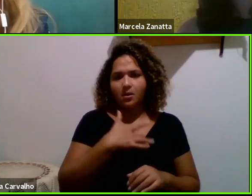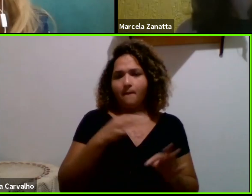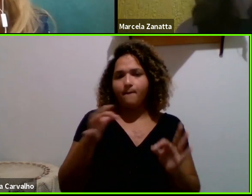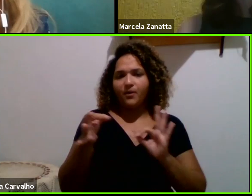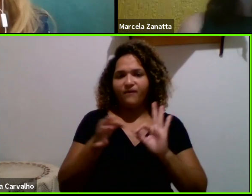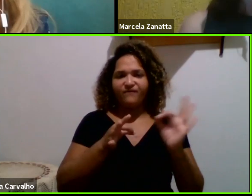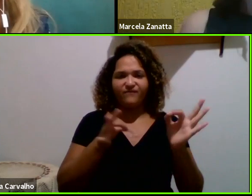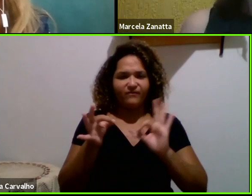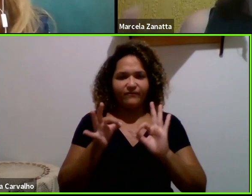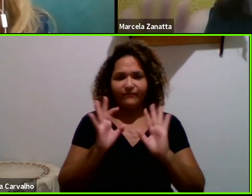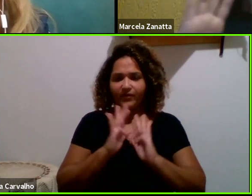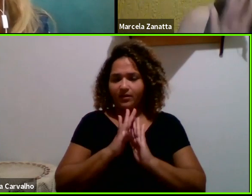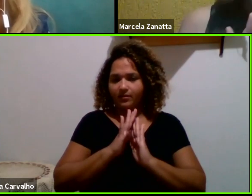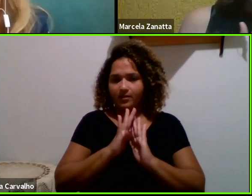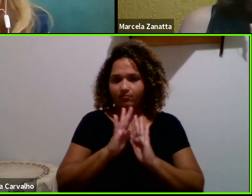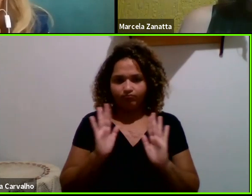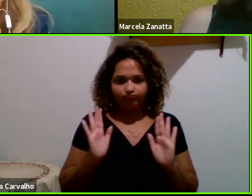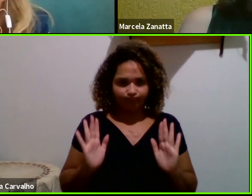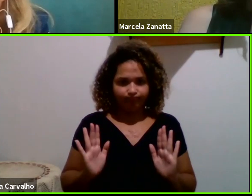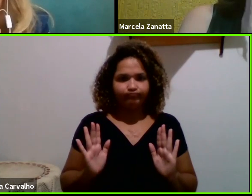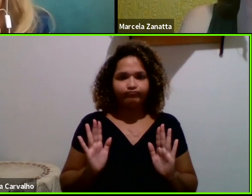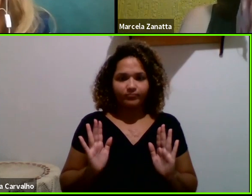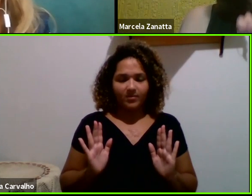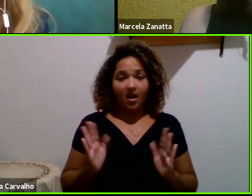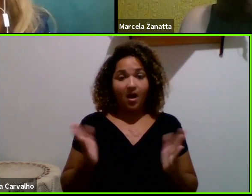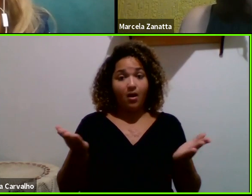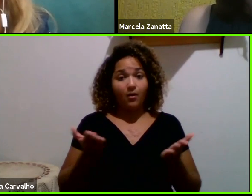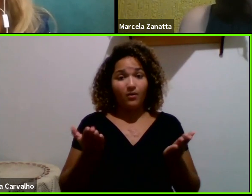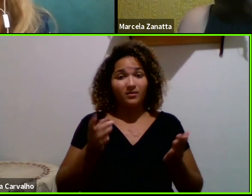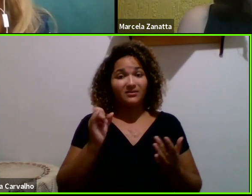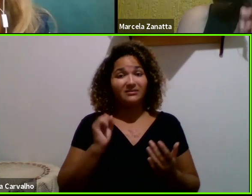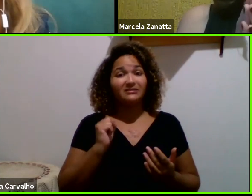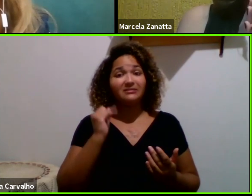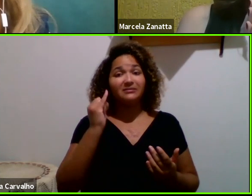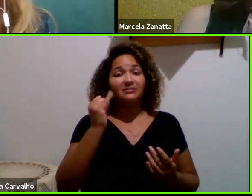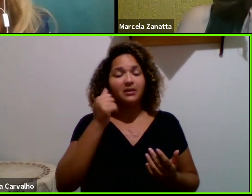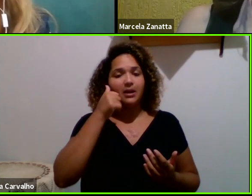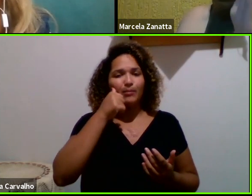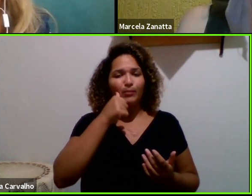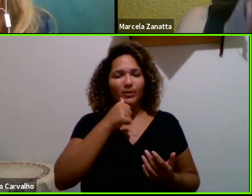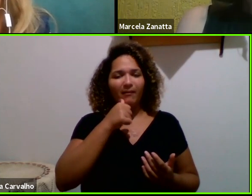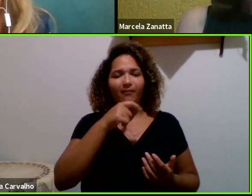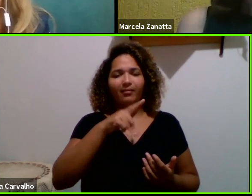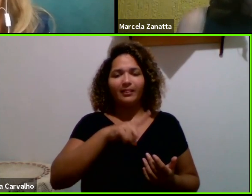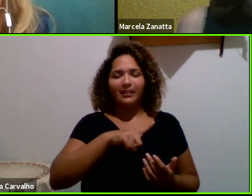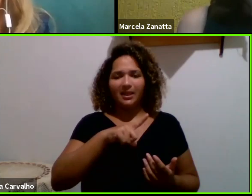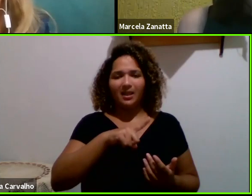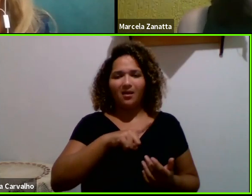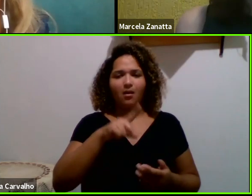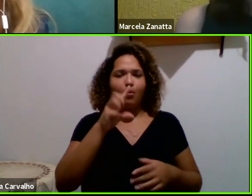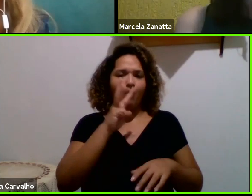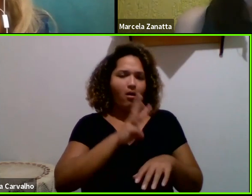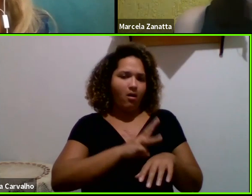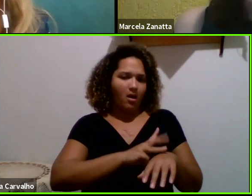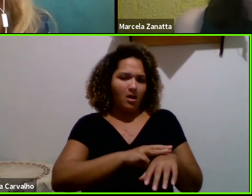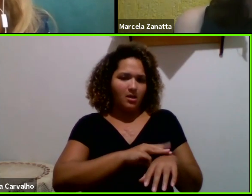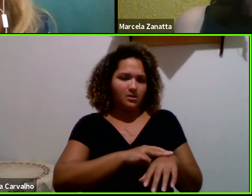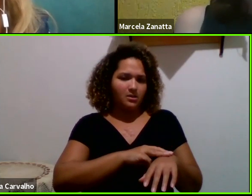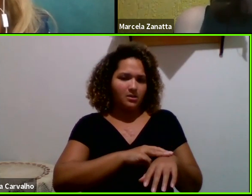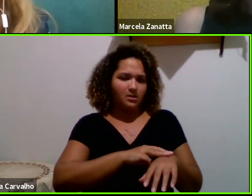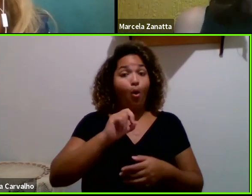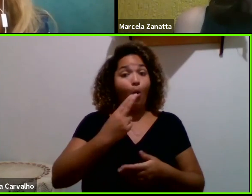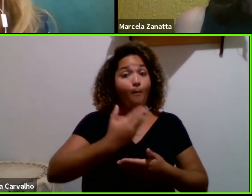doença fetal, prematuridade, esse é um parto feito dentro do hospital. Esse parto precisa de profissional médico, com